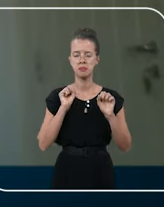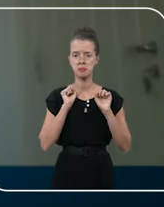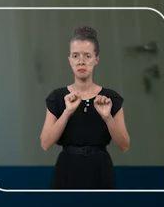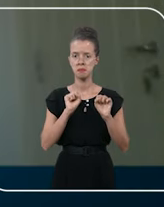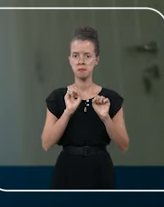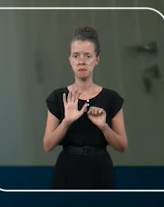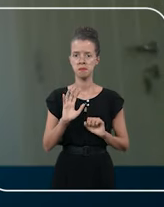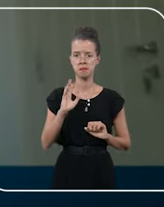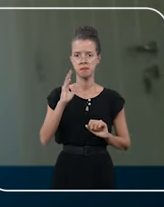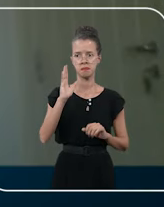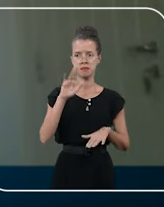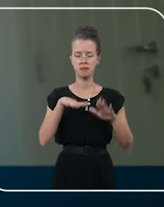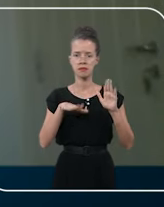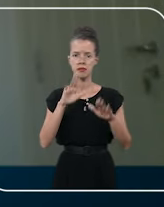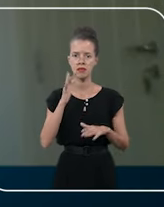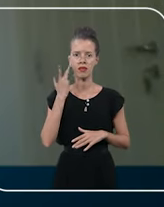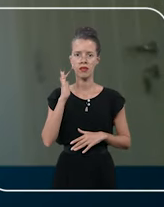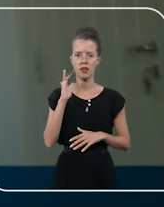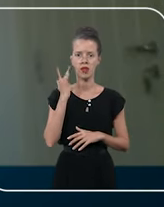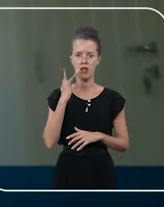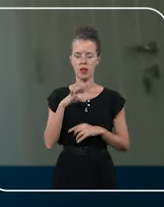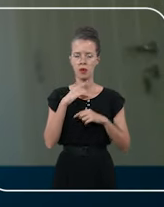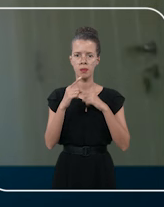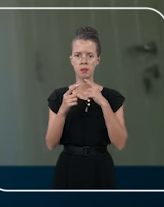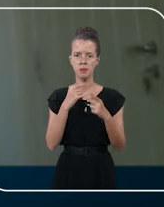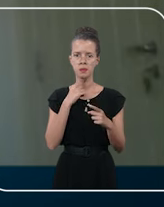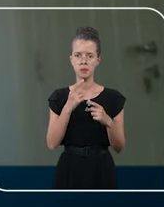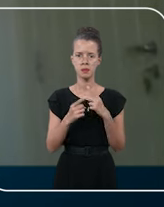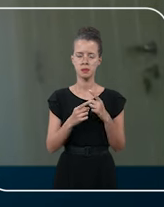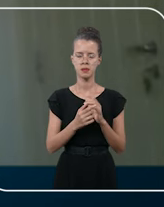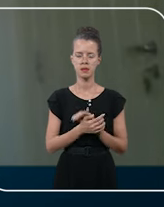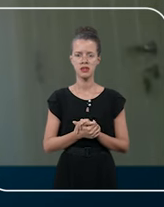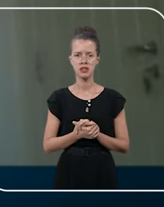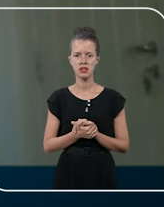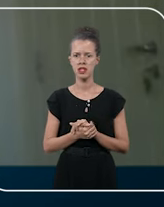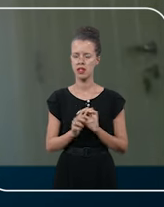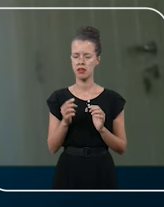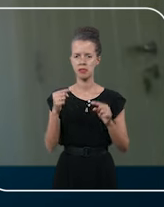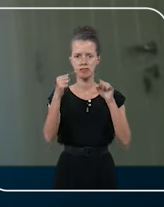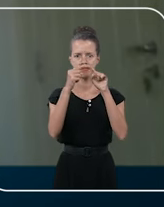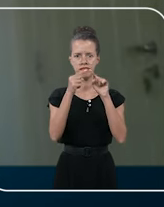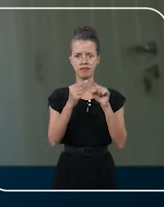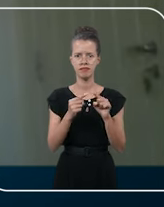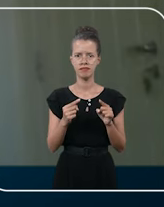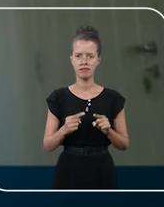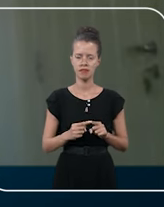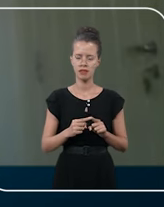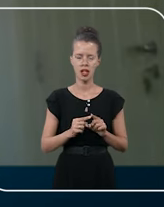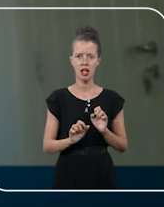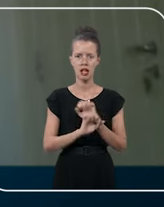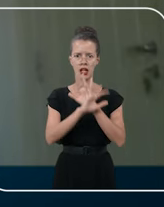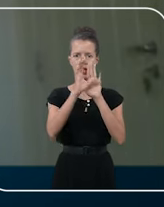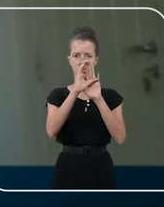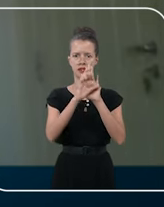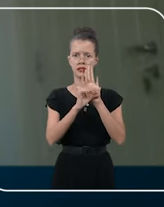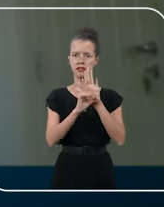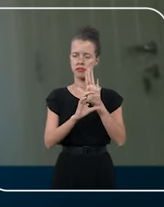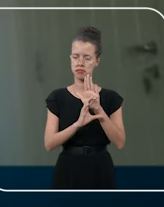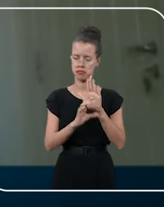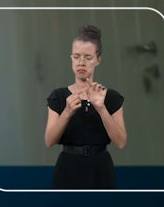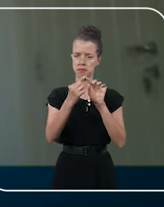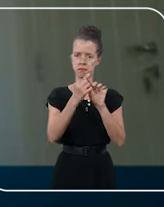de hipossuficiência, e é bem claro essa aplicação no Código de Defesa do Consumidor. Agora, indo para